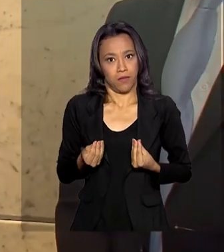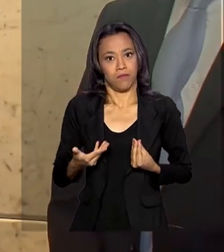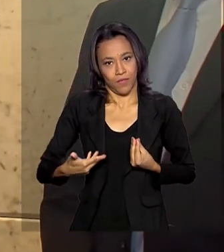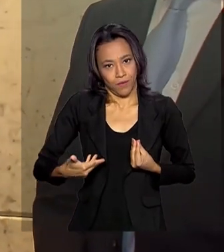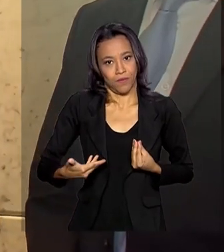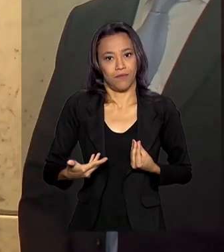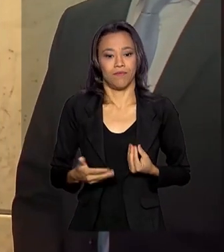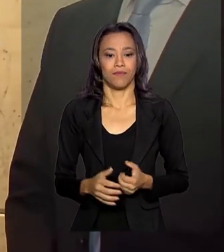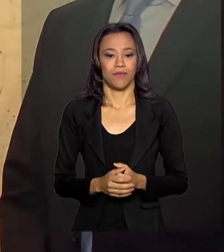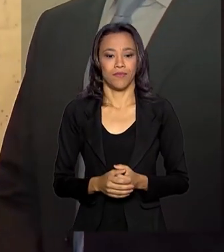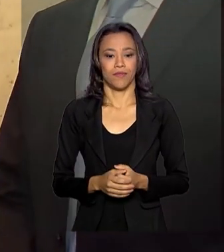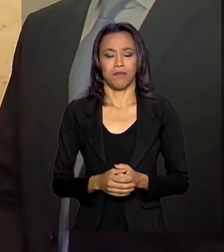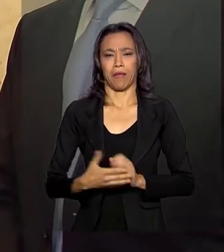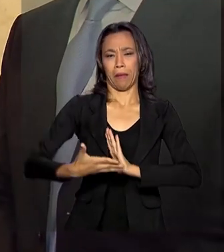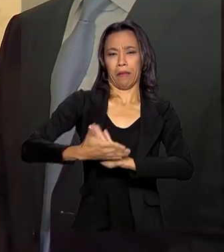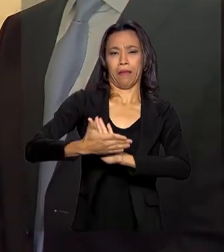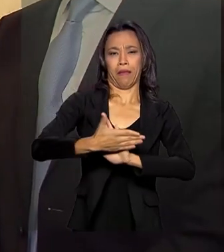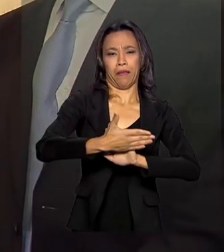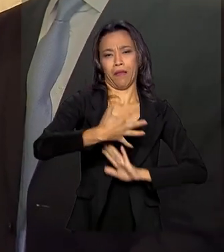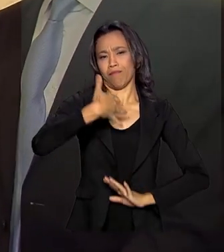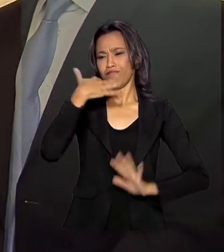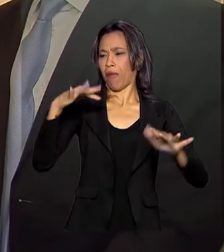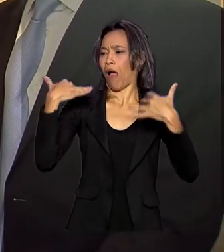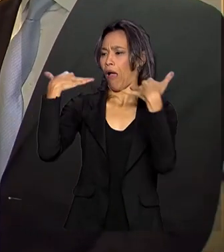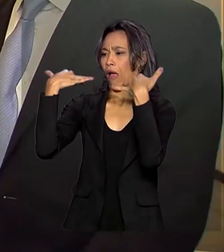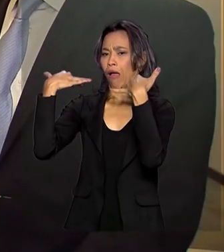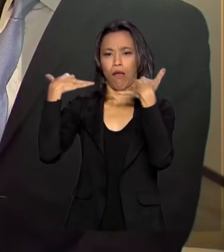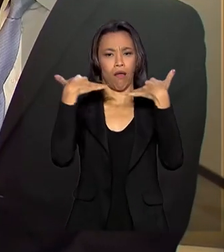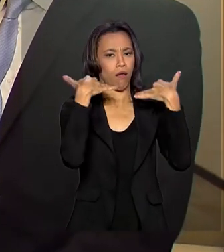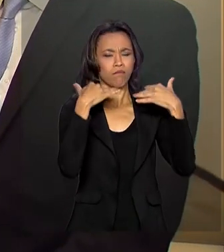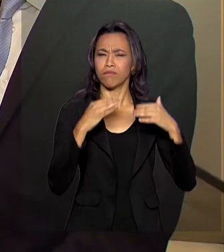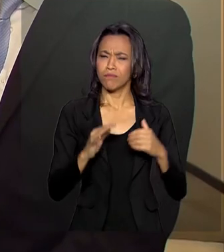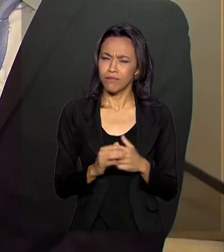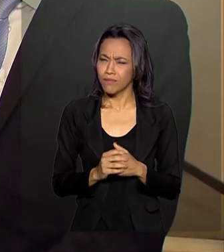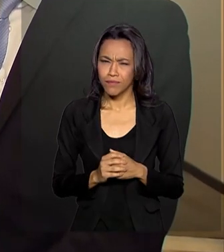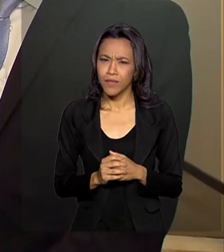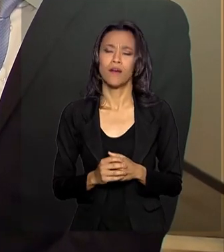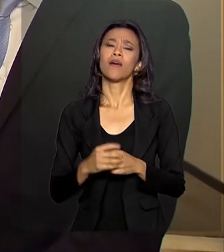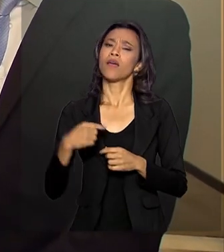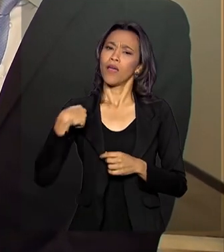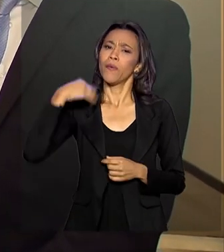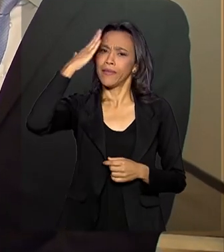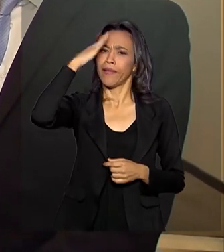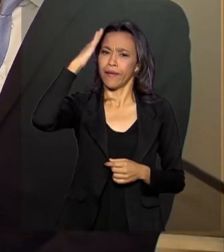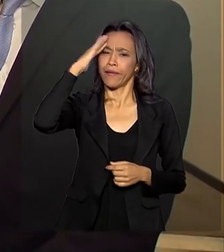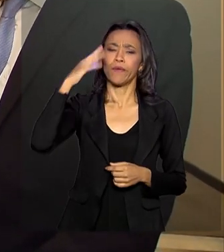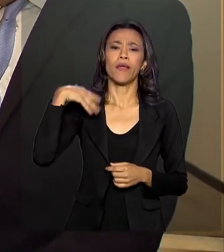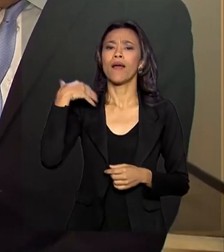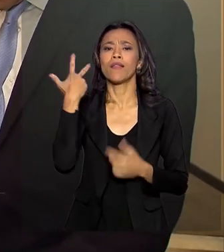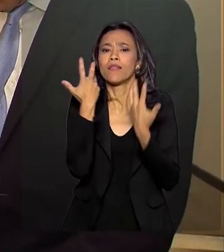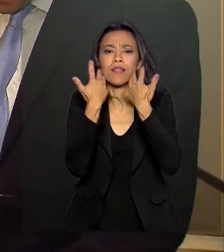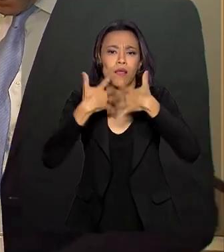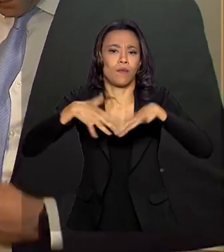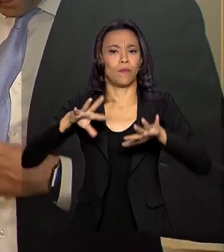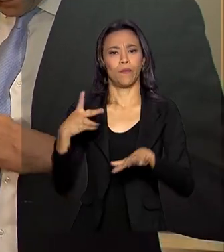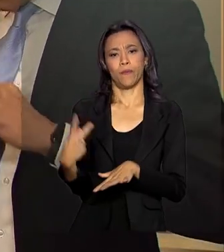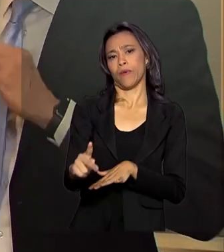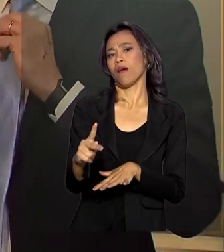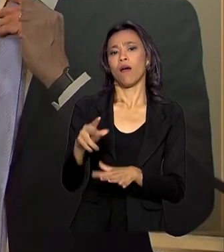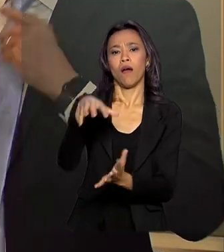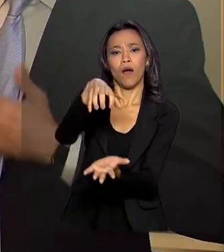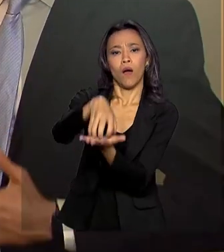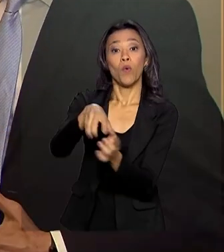não querer que eu seja reconhecido, mas principalmente porque eu entendo que isso é institucional, não se destina à pessoa, mas se destina